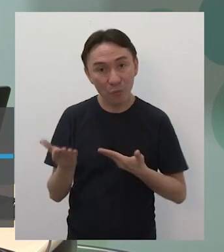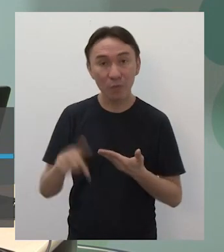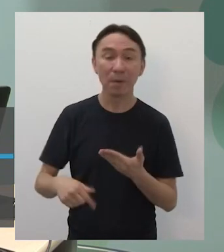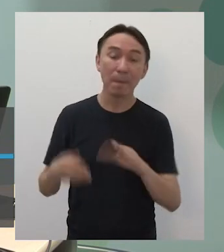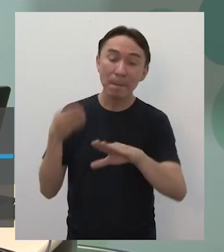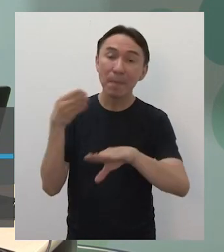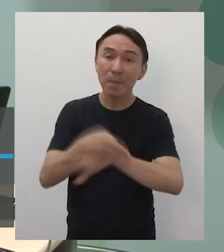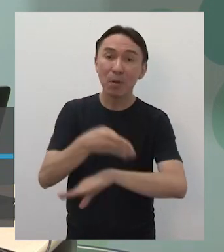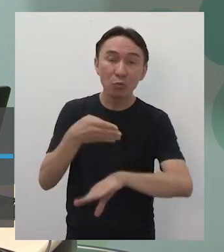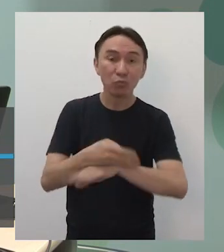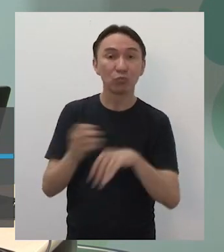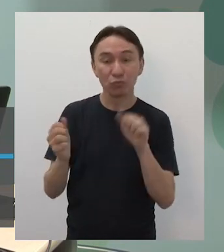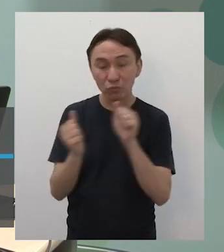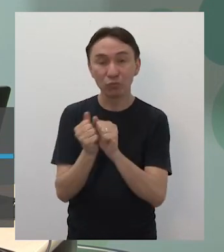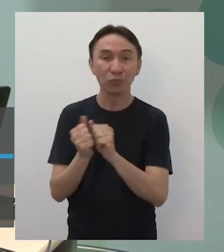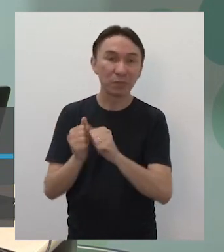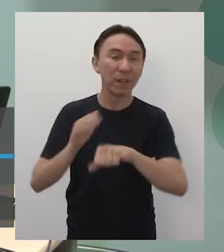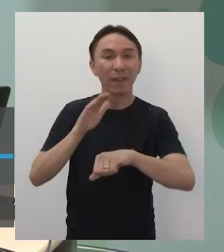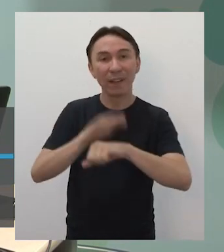dessa conversa